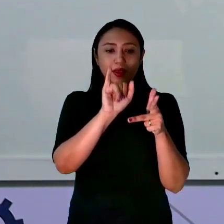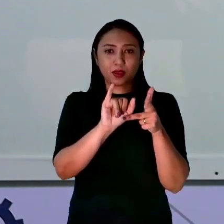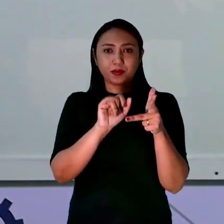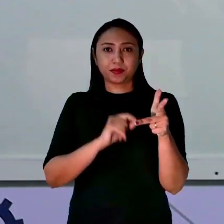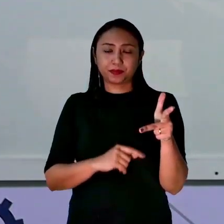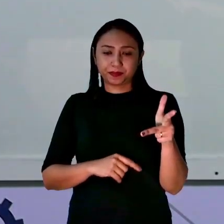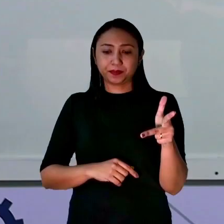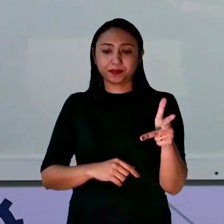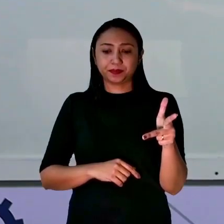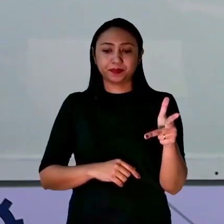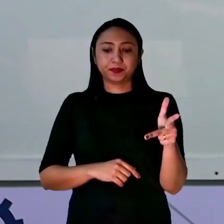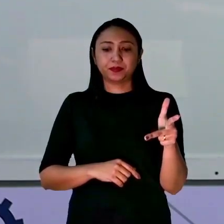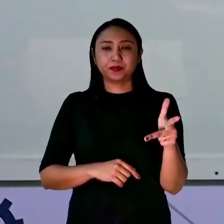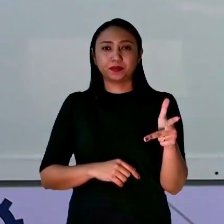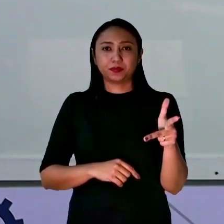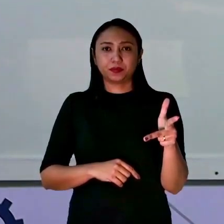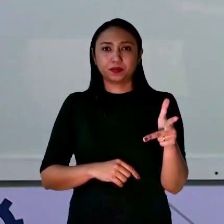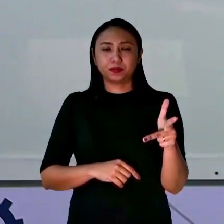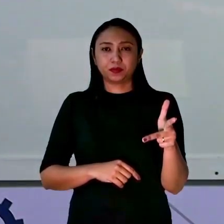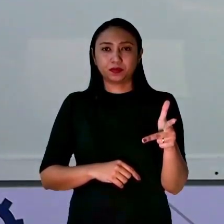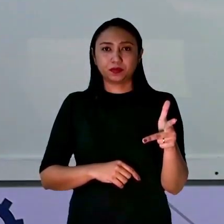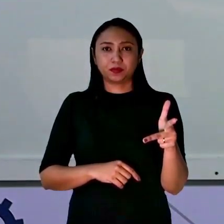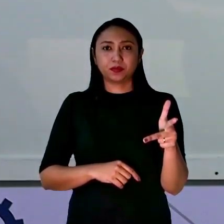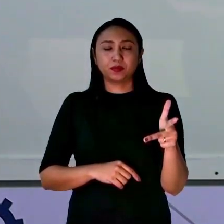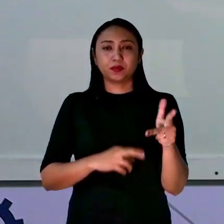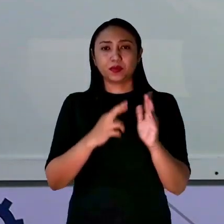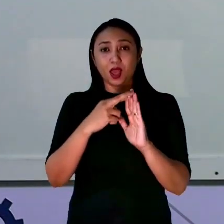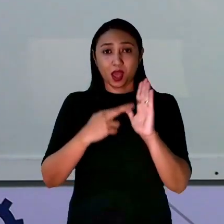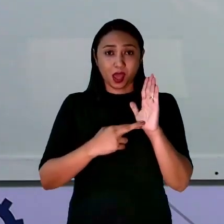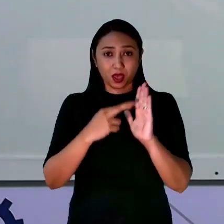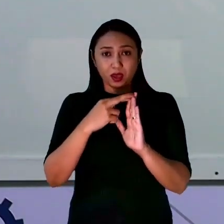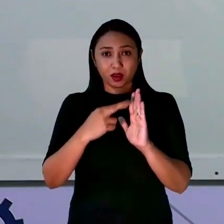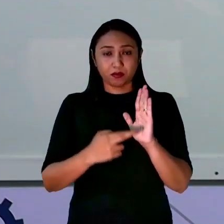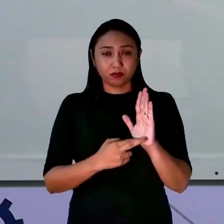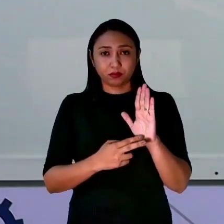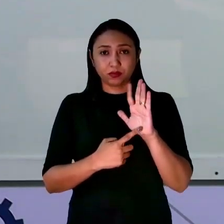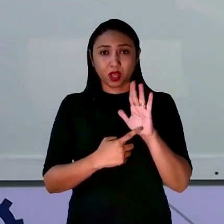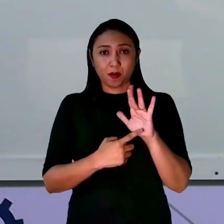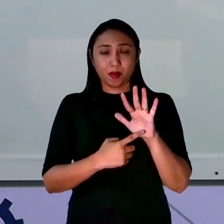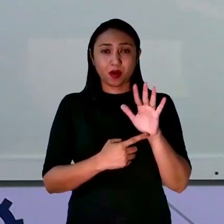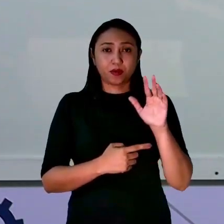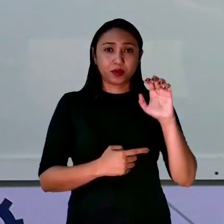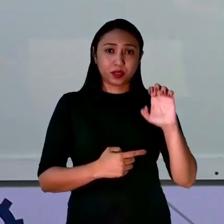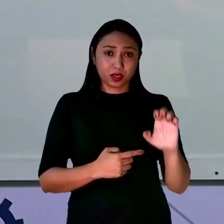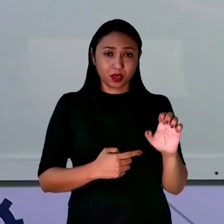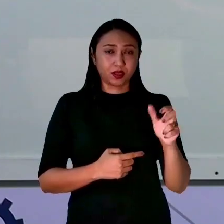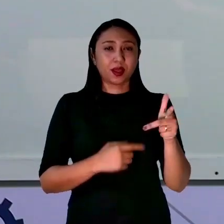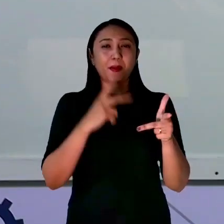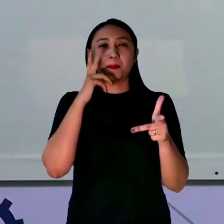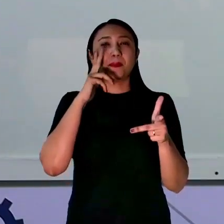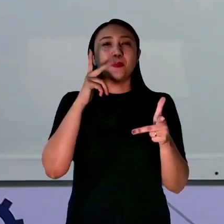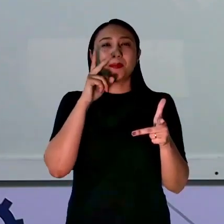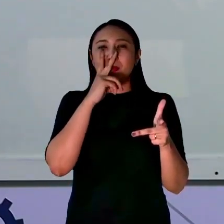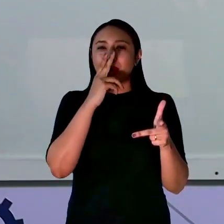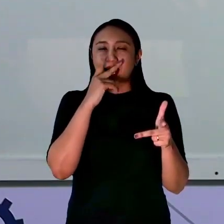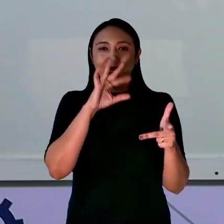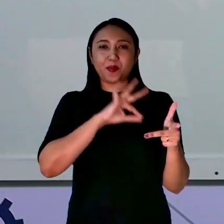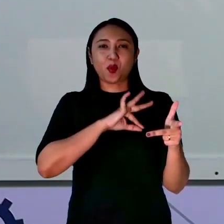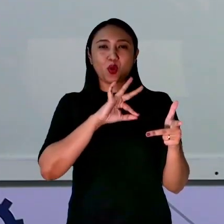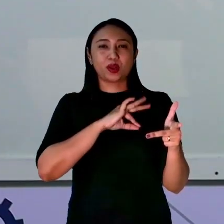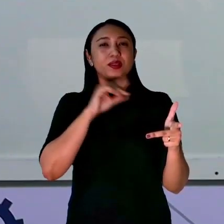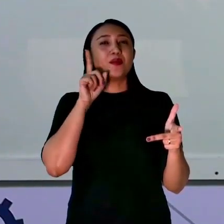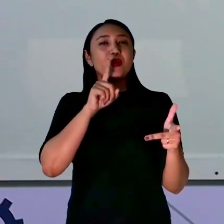botei, tá? F, B, I na regra da mão esquerda. Professor, FBI, Polícia Americana, né? Você bota aqui,